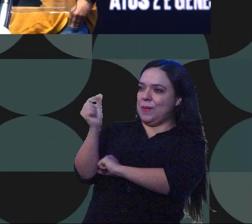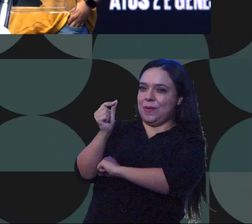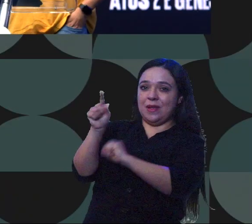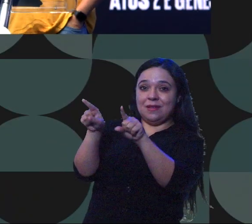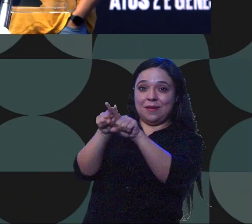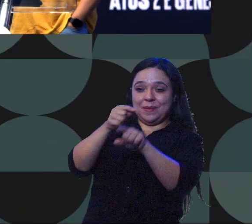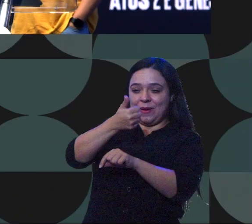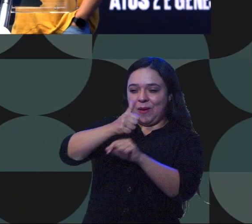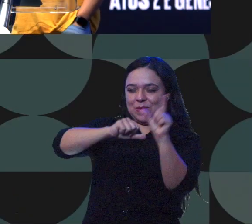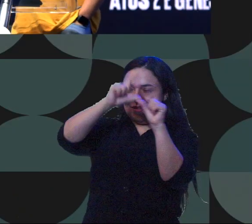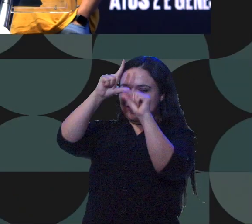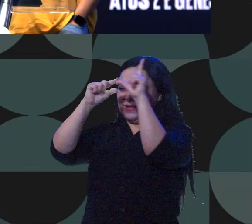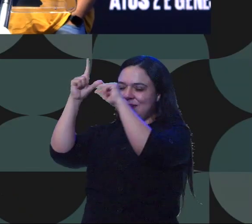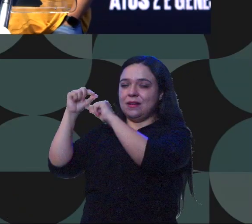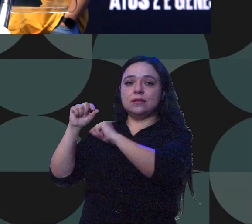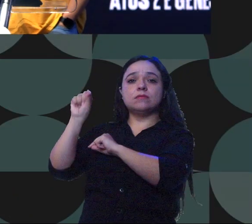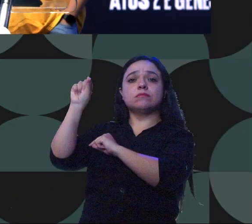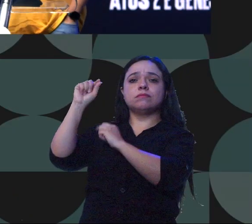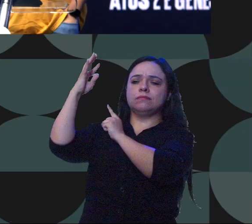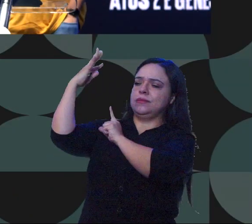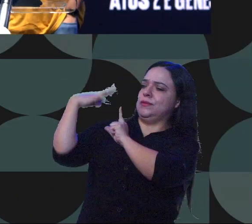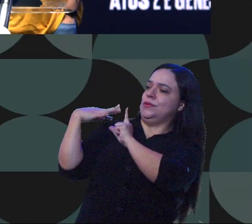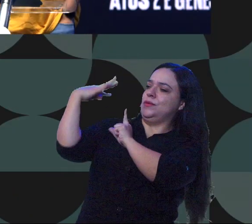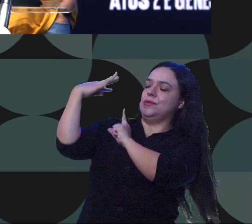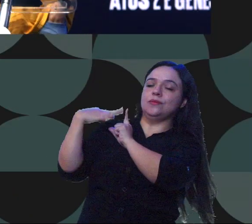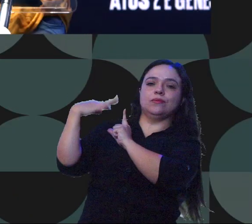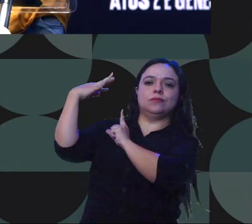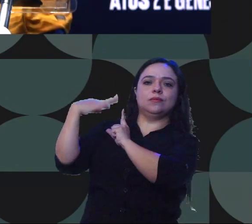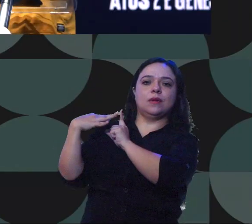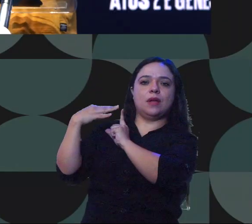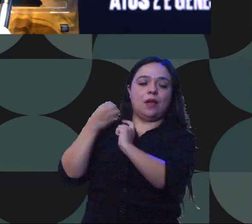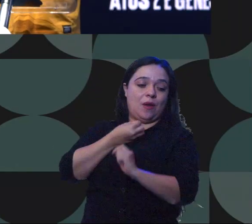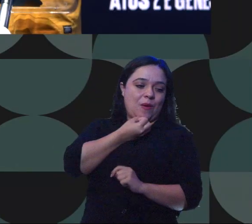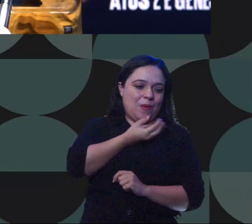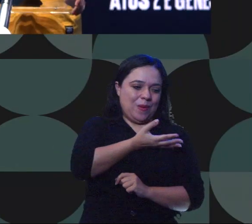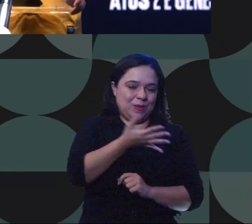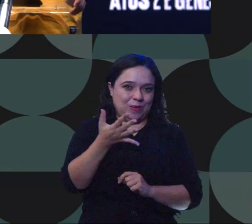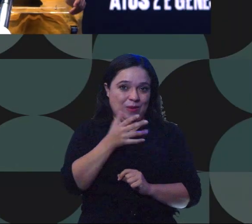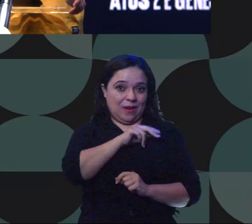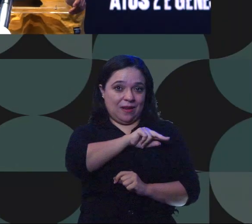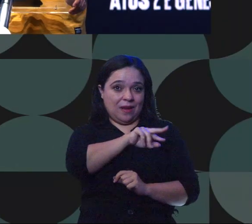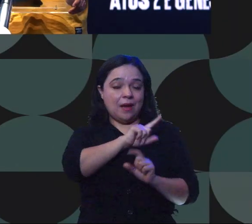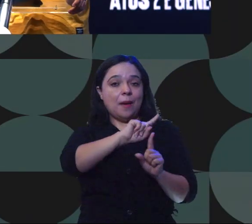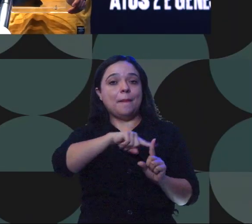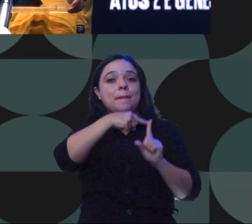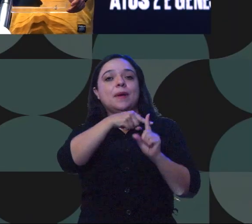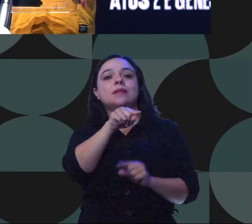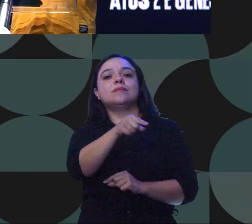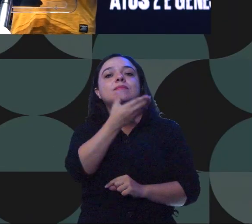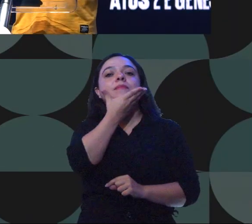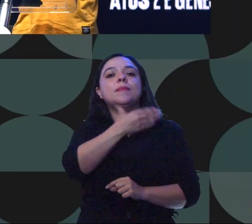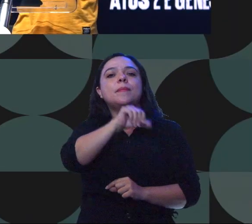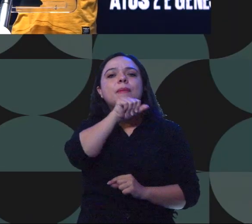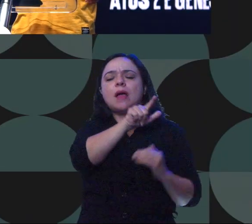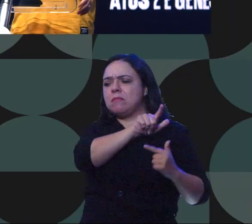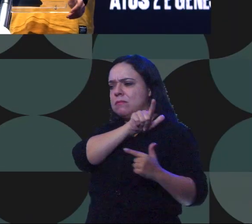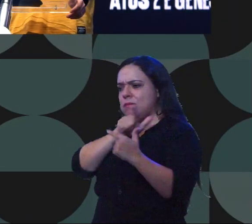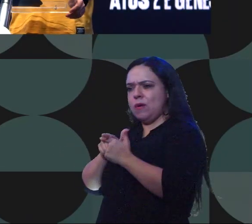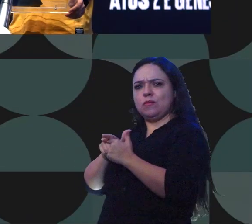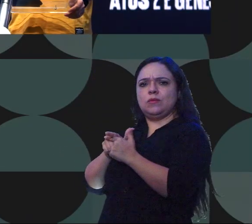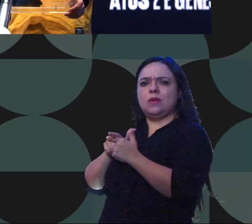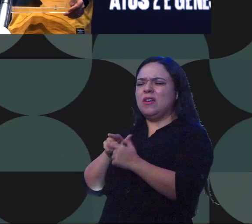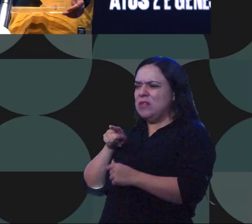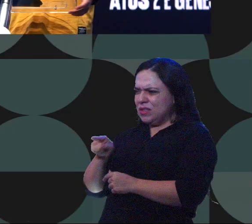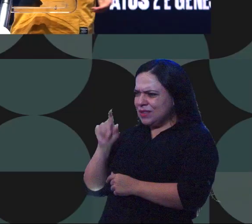de mim. Dessa vez, contou o sonho não apenas aos irmãos, mas também ao pai, que o repreendeu, dizendo: que sonho é esse?